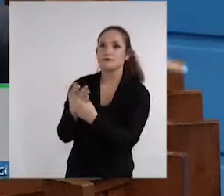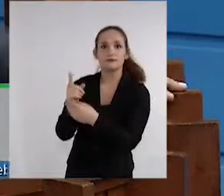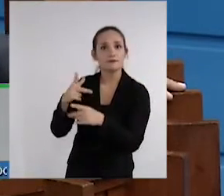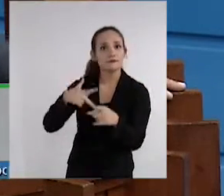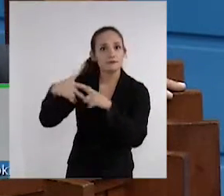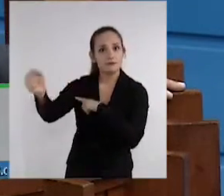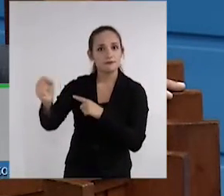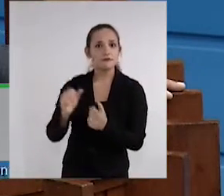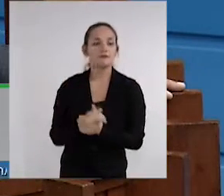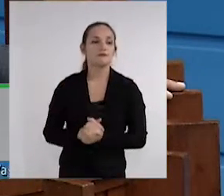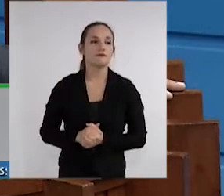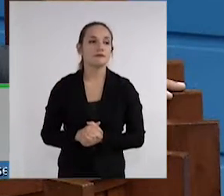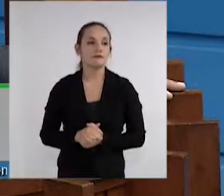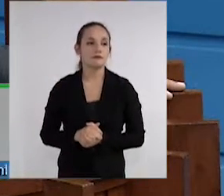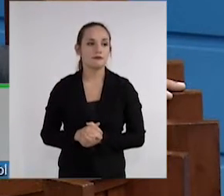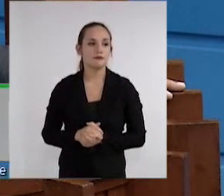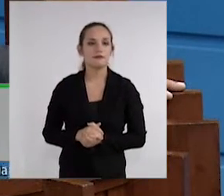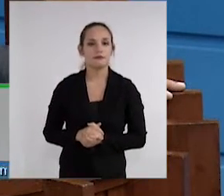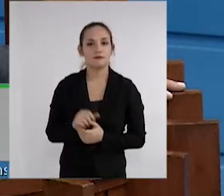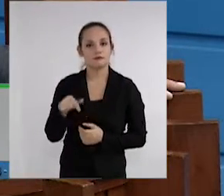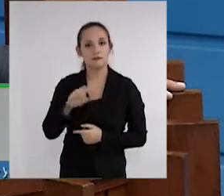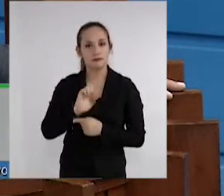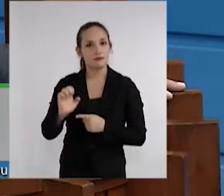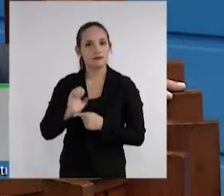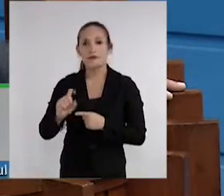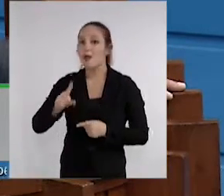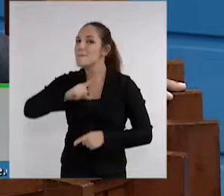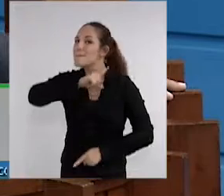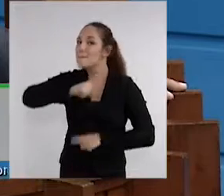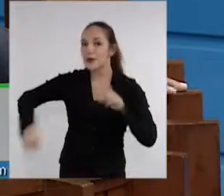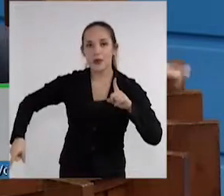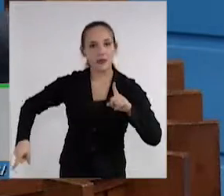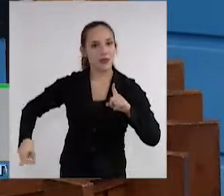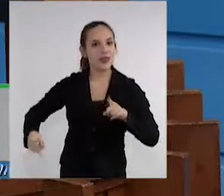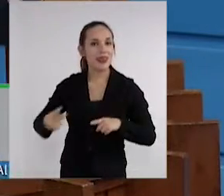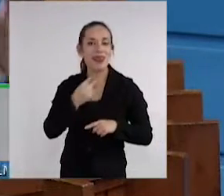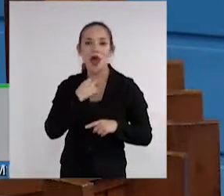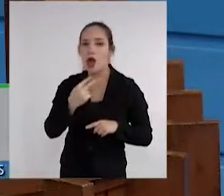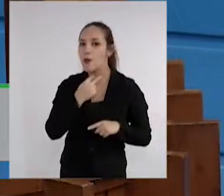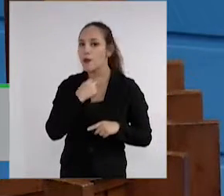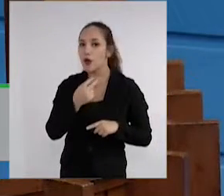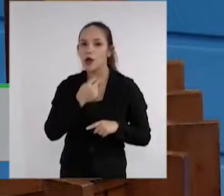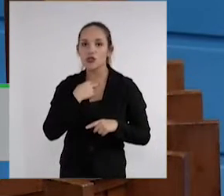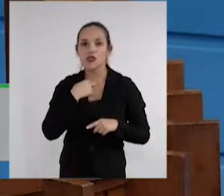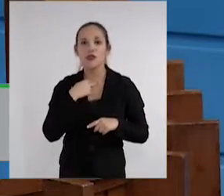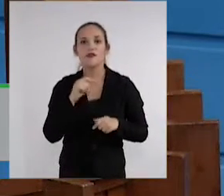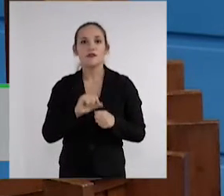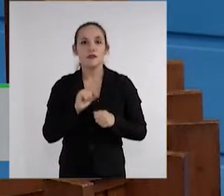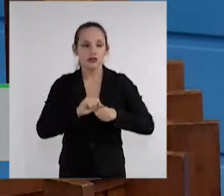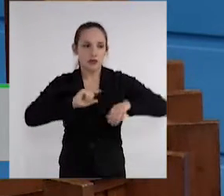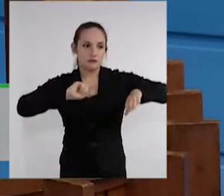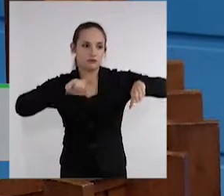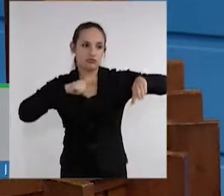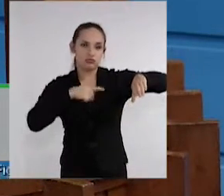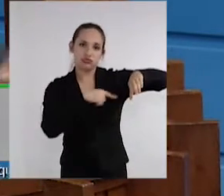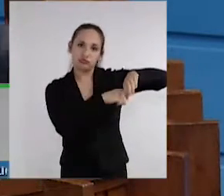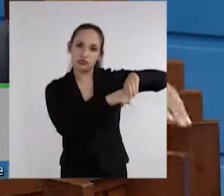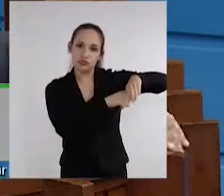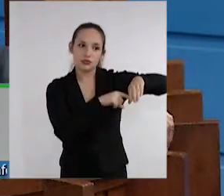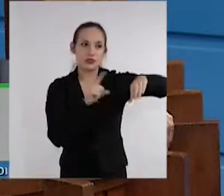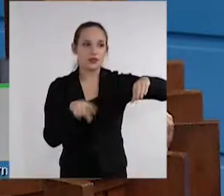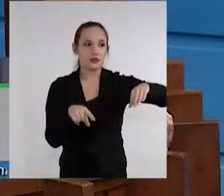prosperou e o Estado está proibido lá de fazer, pelo menos, a extração, enquanto